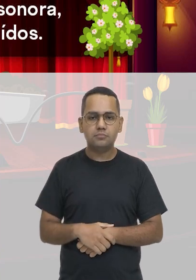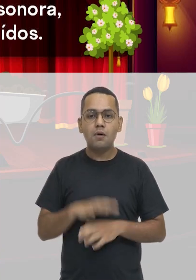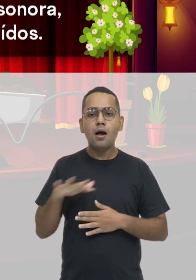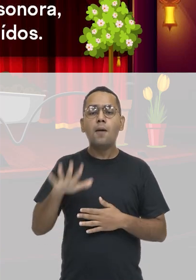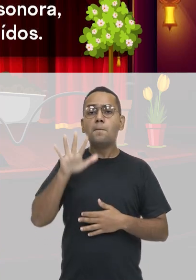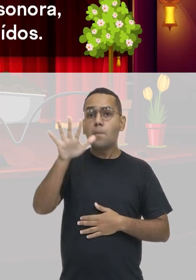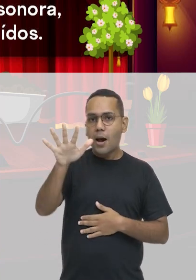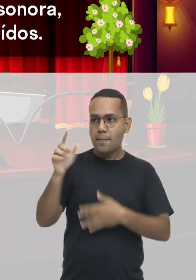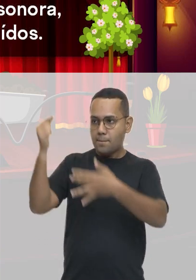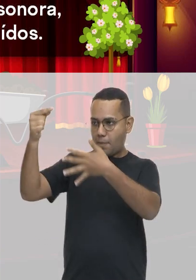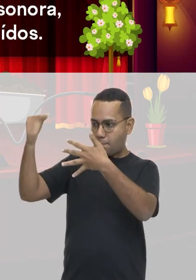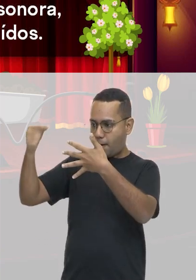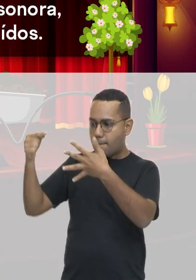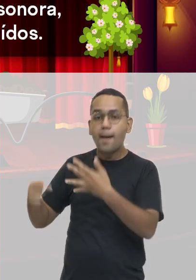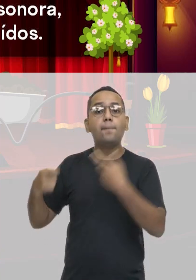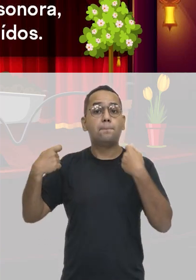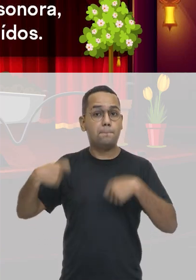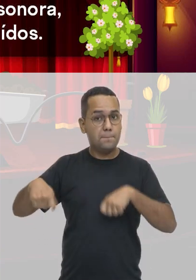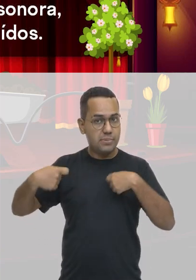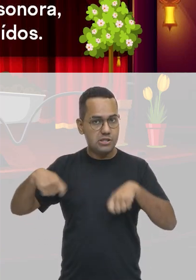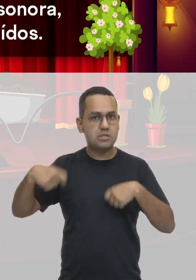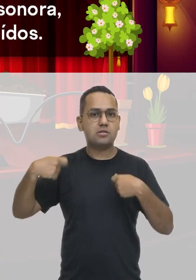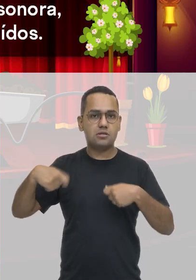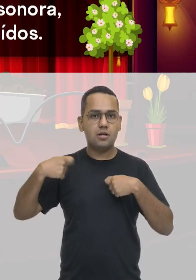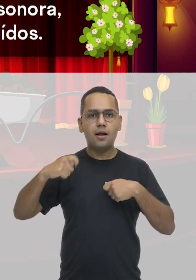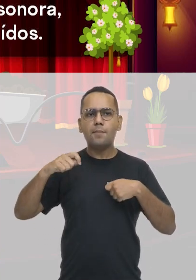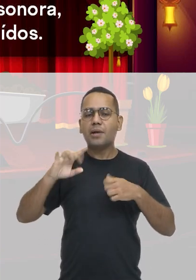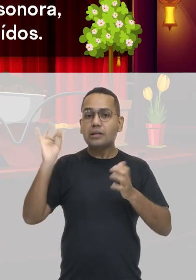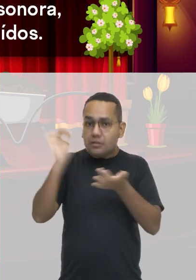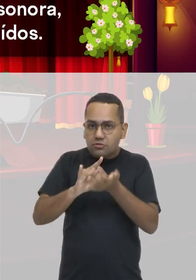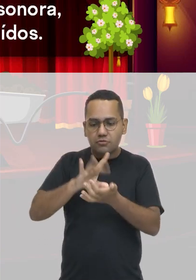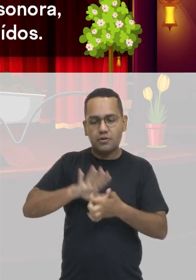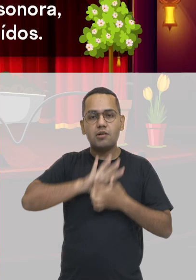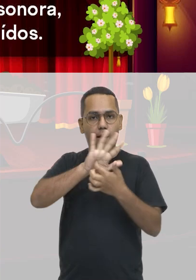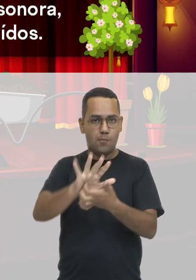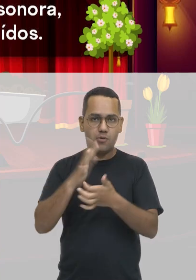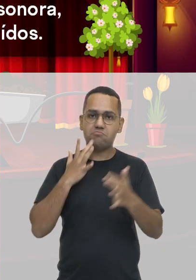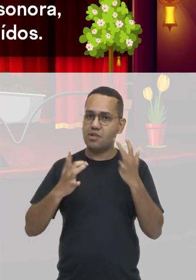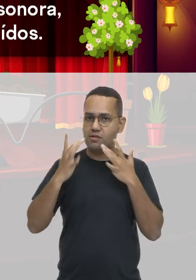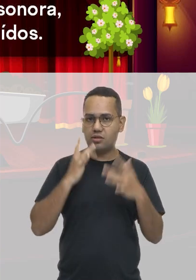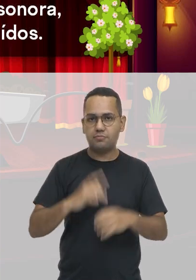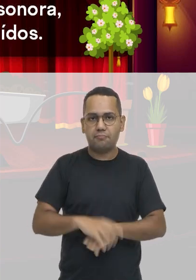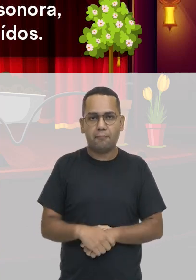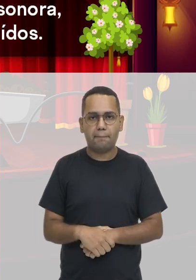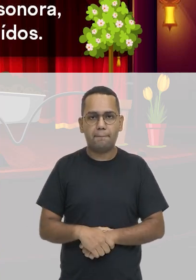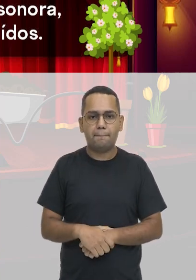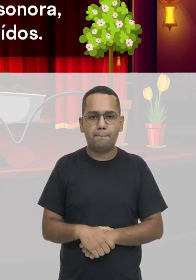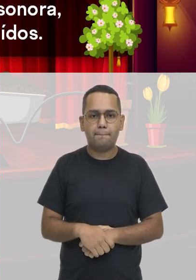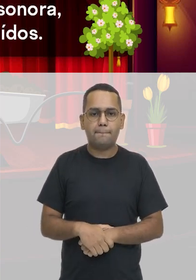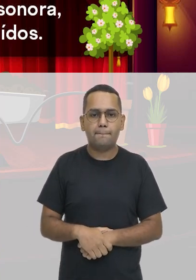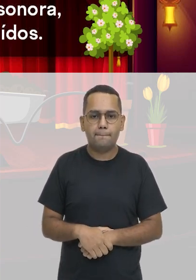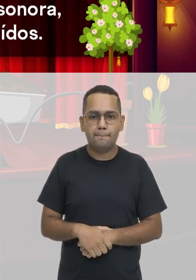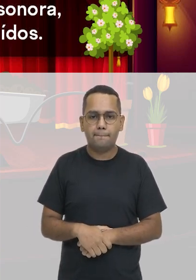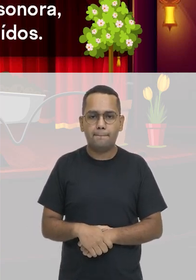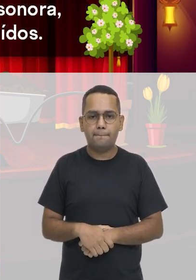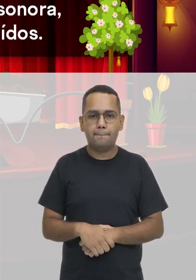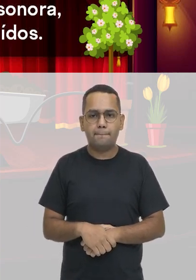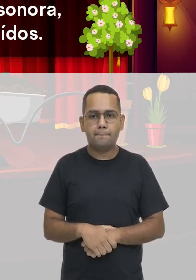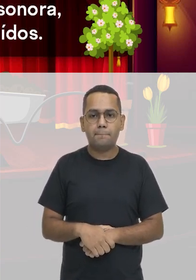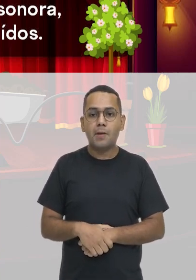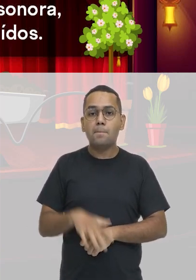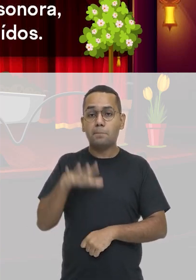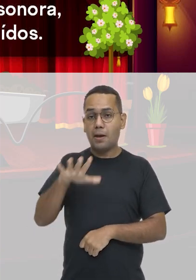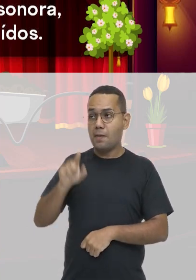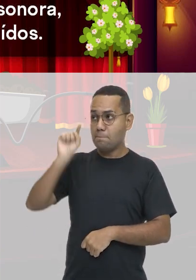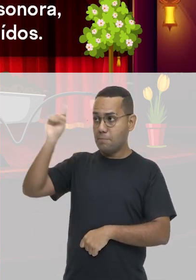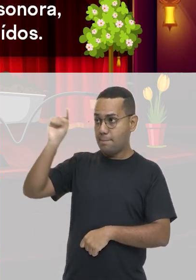criamos esse ambiente para que aconteça esse espetáculo teatral, tá? Então,